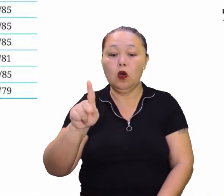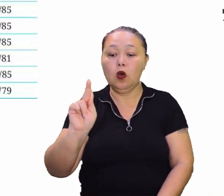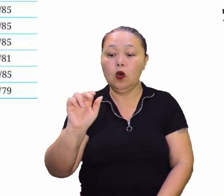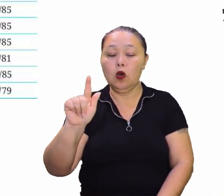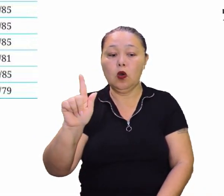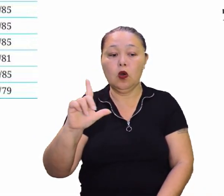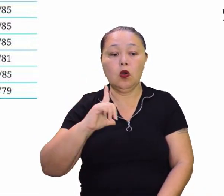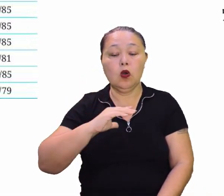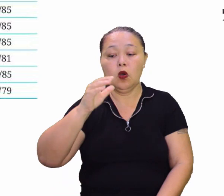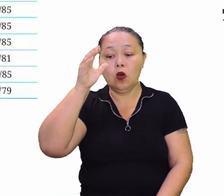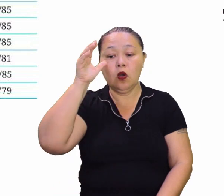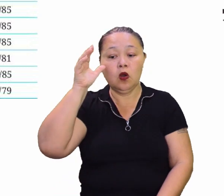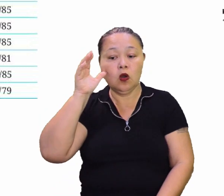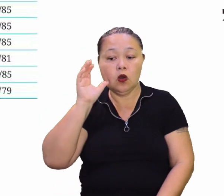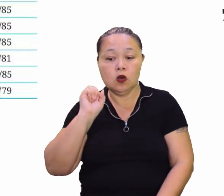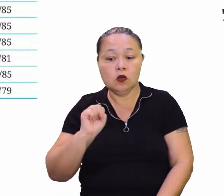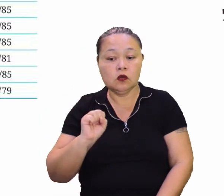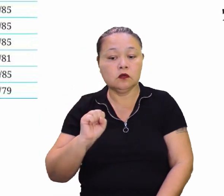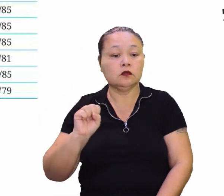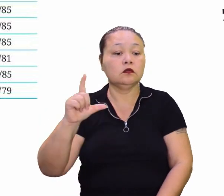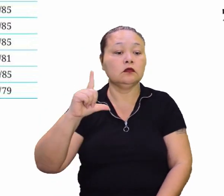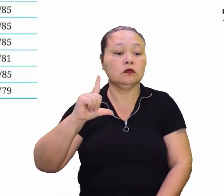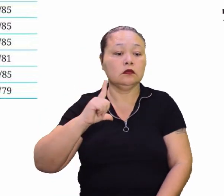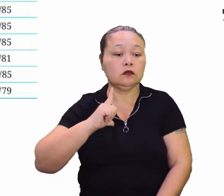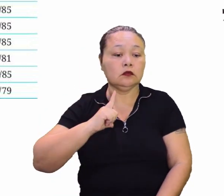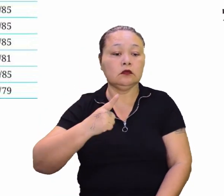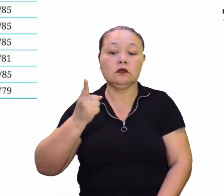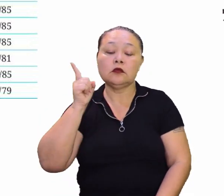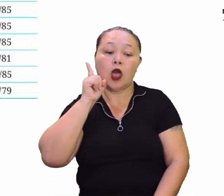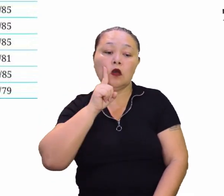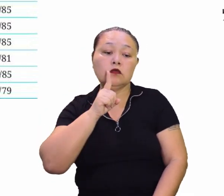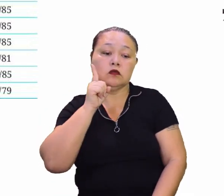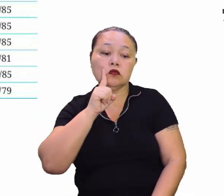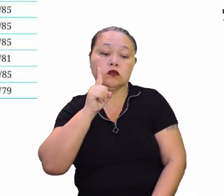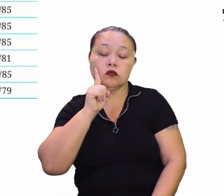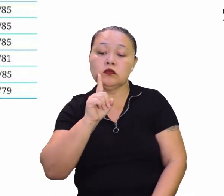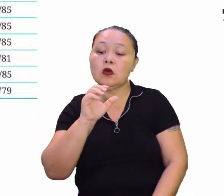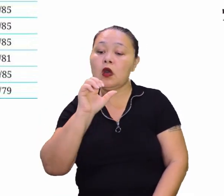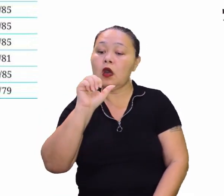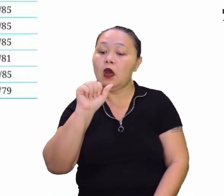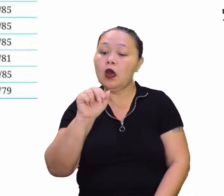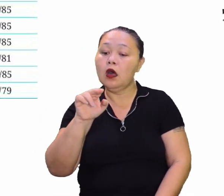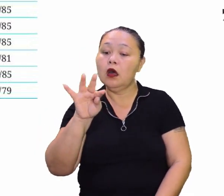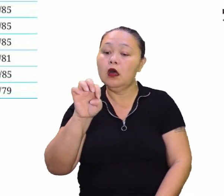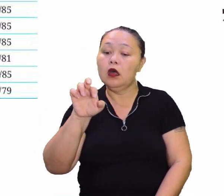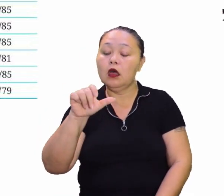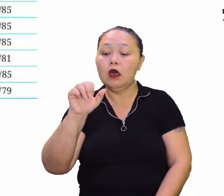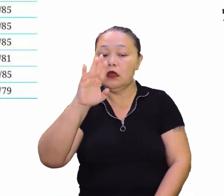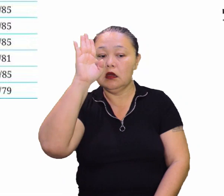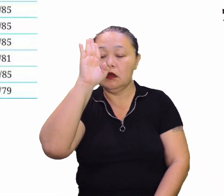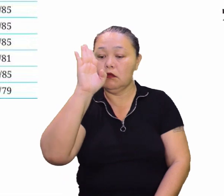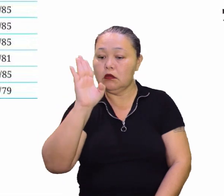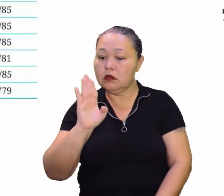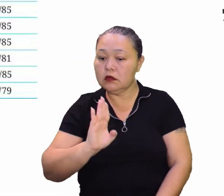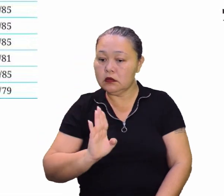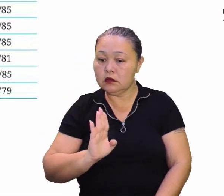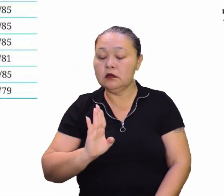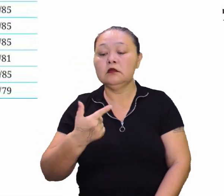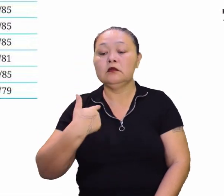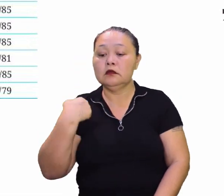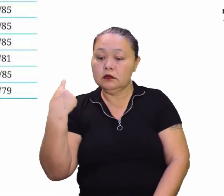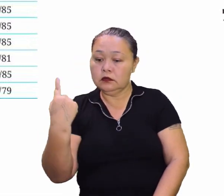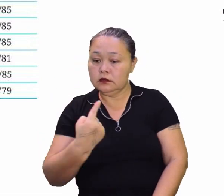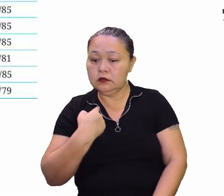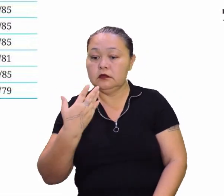aí, obviamente, comparar com o nosso país também. Colocamos aqui no final o país, Brasil, nosso